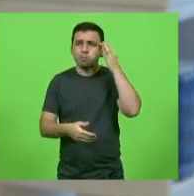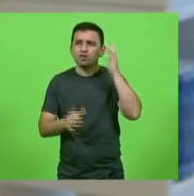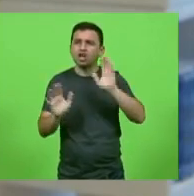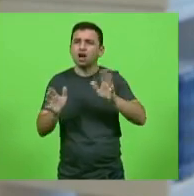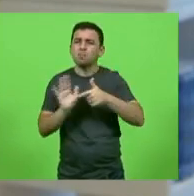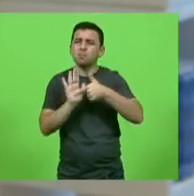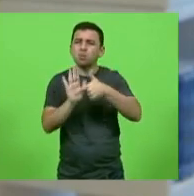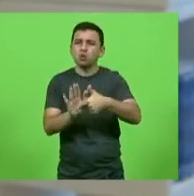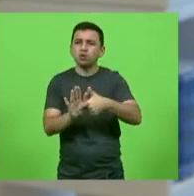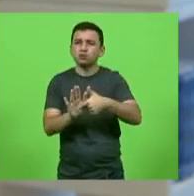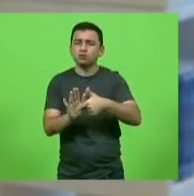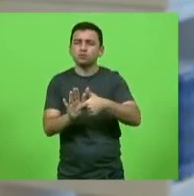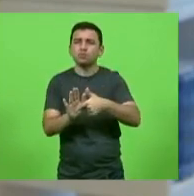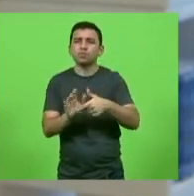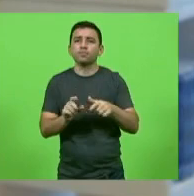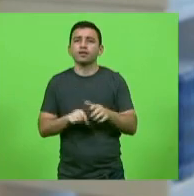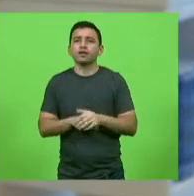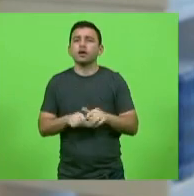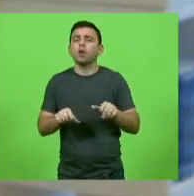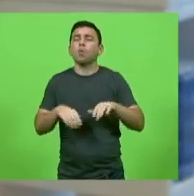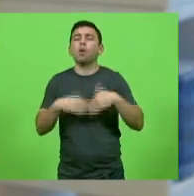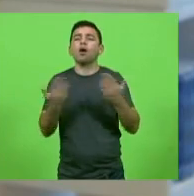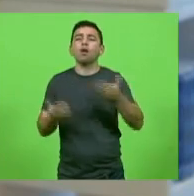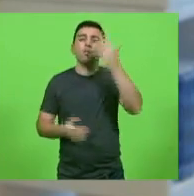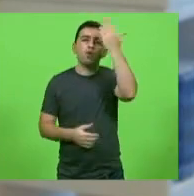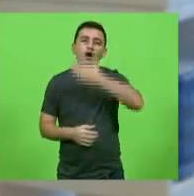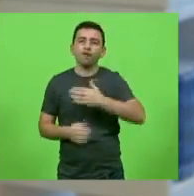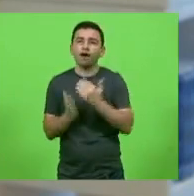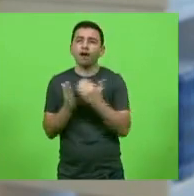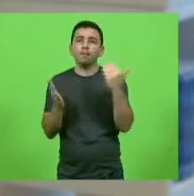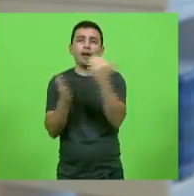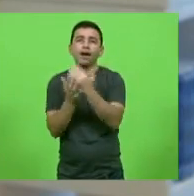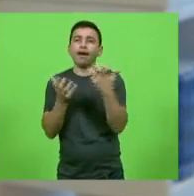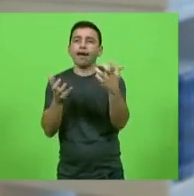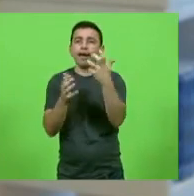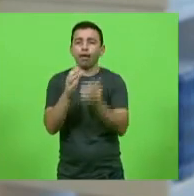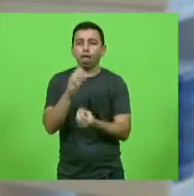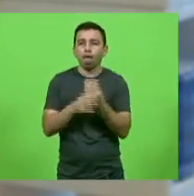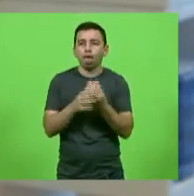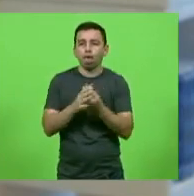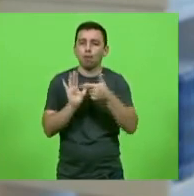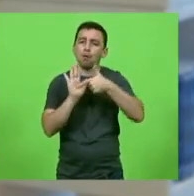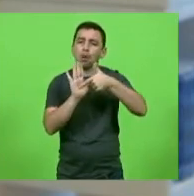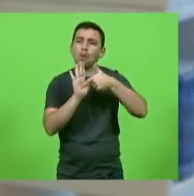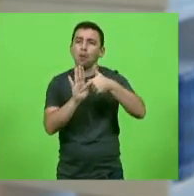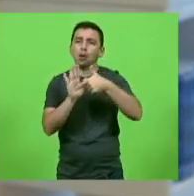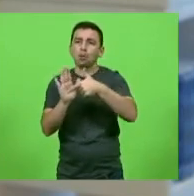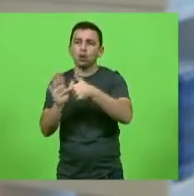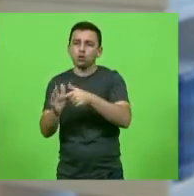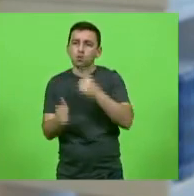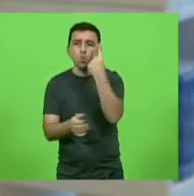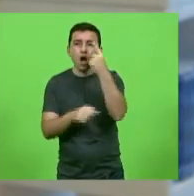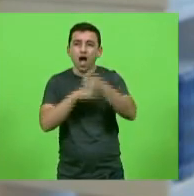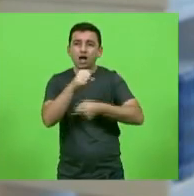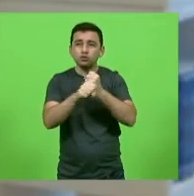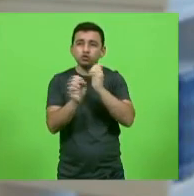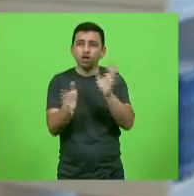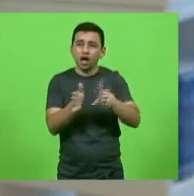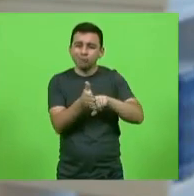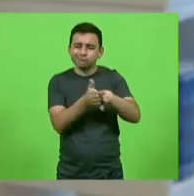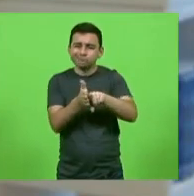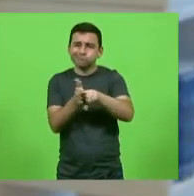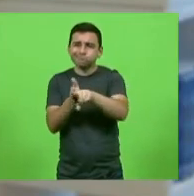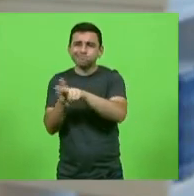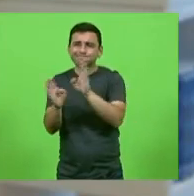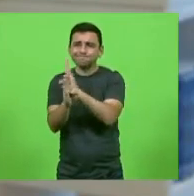instrução. Qual a prova a mais a ser produzida após quase um ano de investigações pelos órgãos competentes, inclusive com